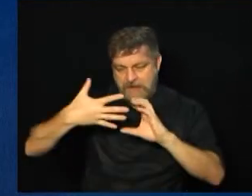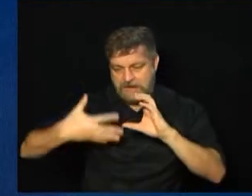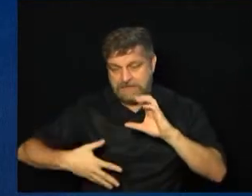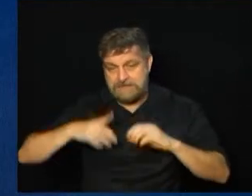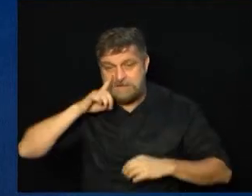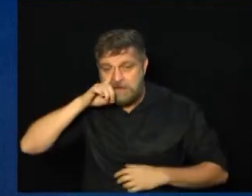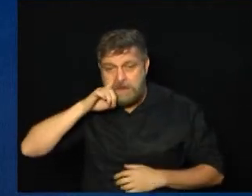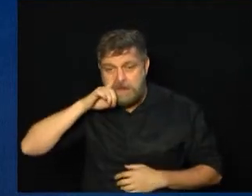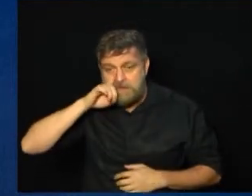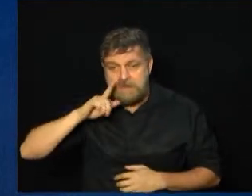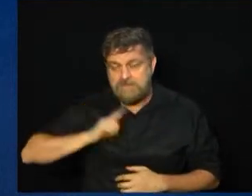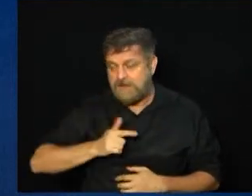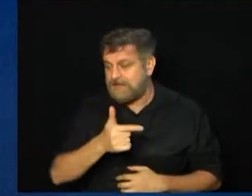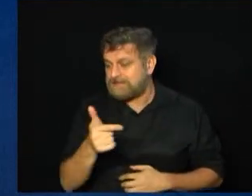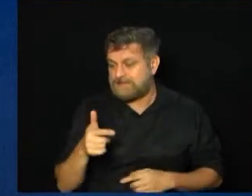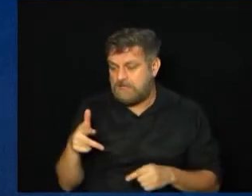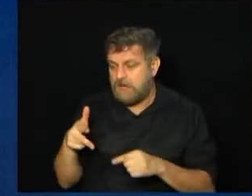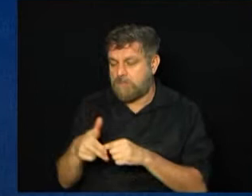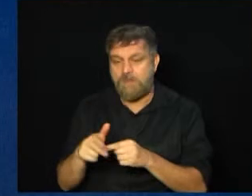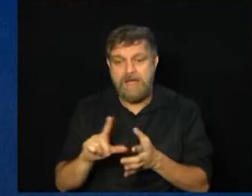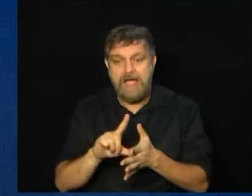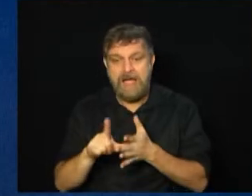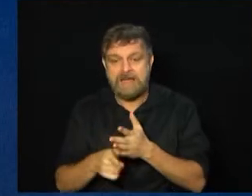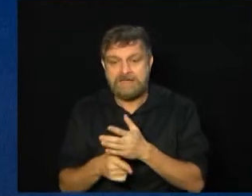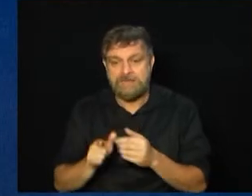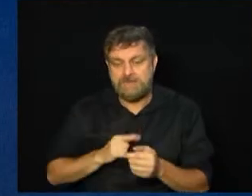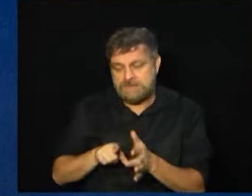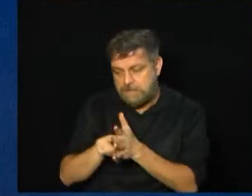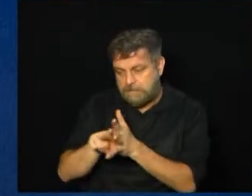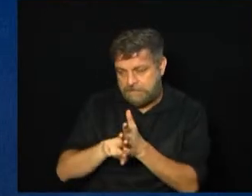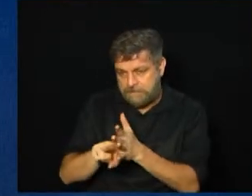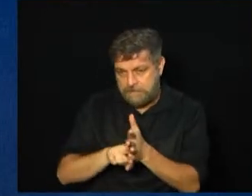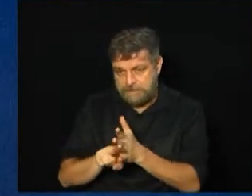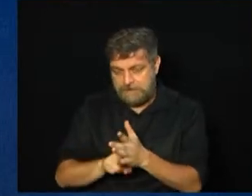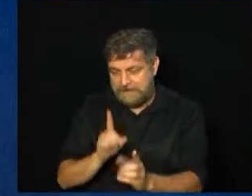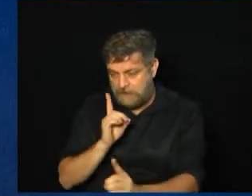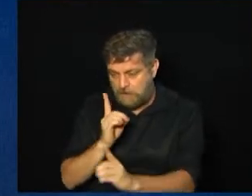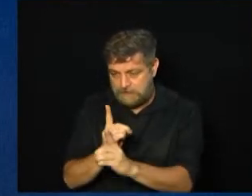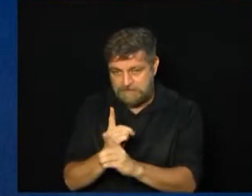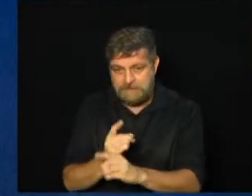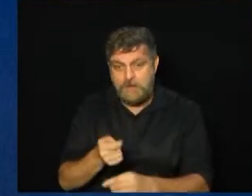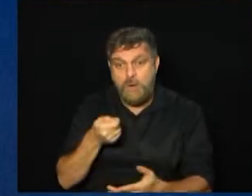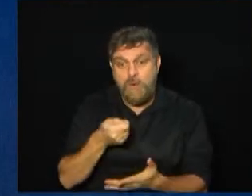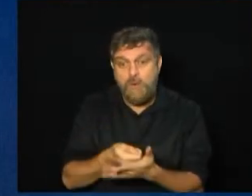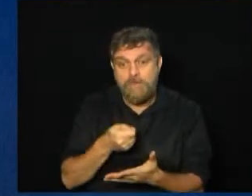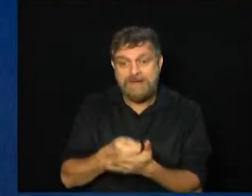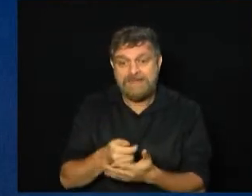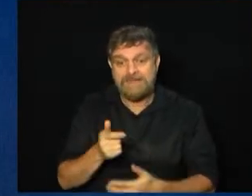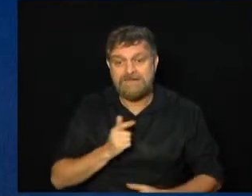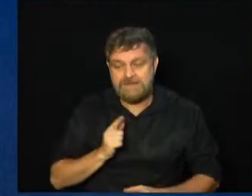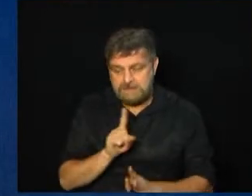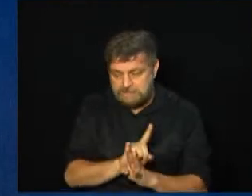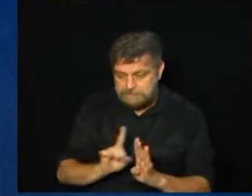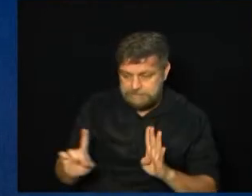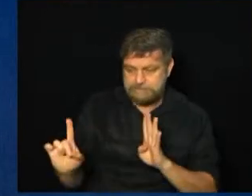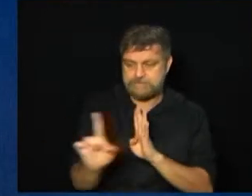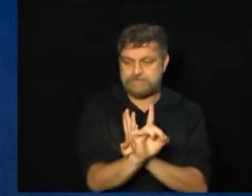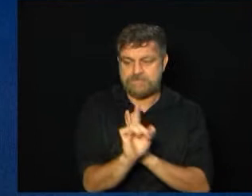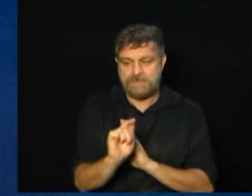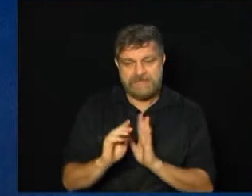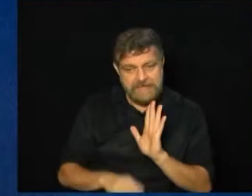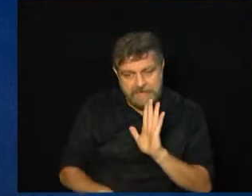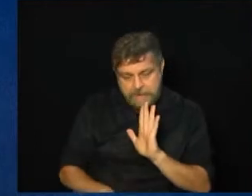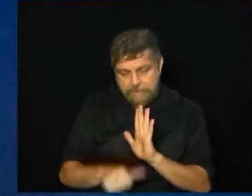risco sem interrupção após a coleta de dados de identificação, determinando a prioridade de atendimento